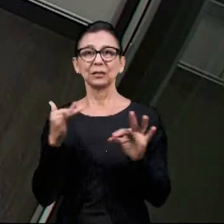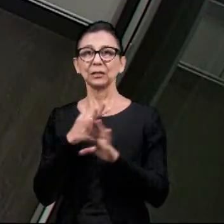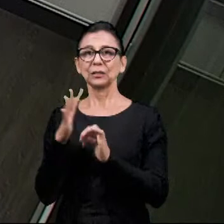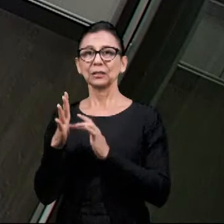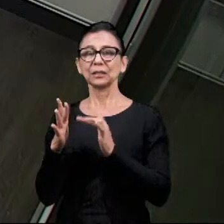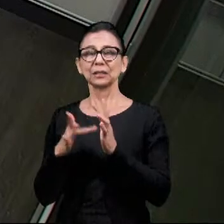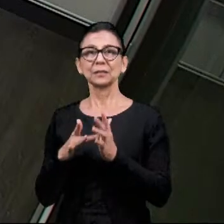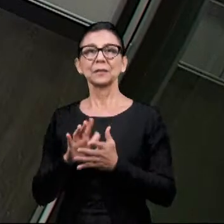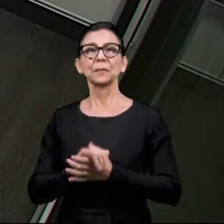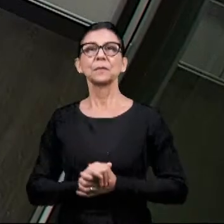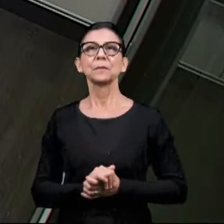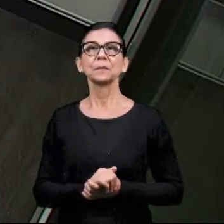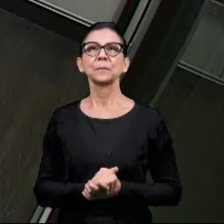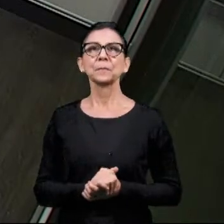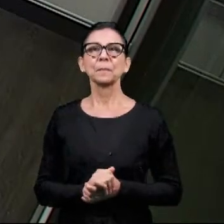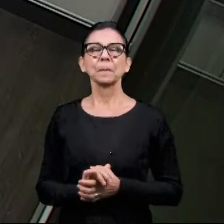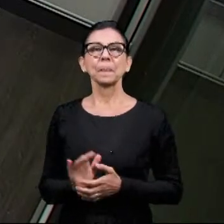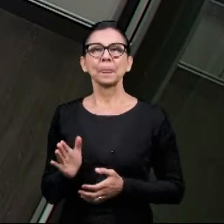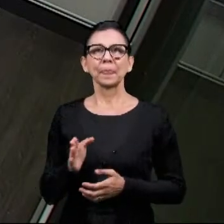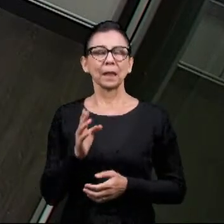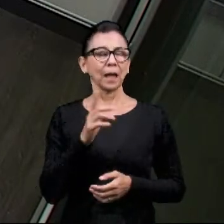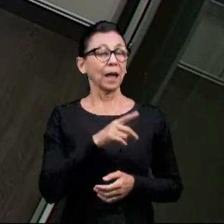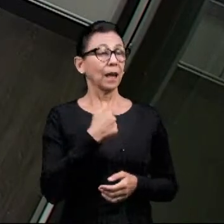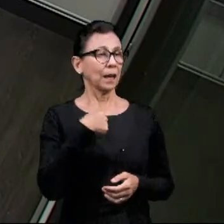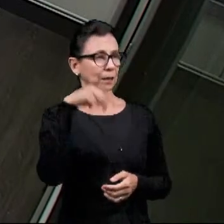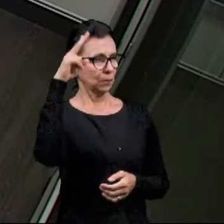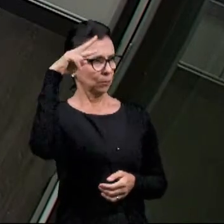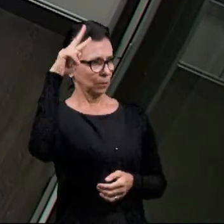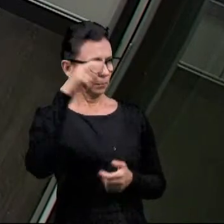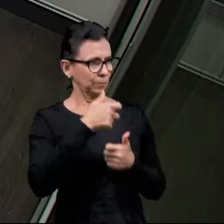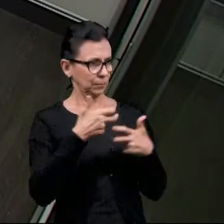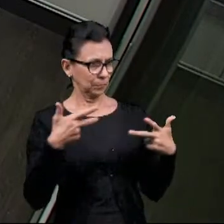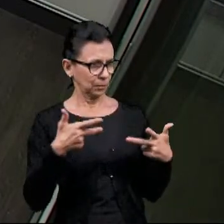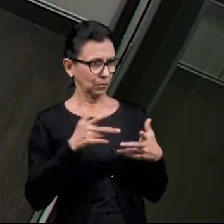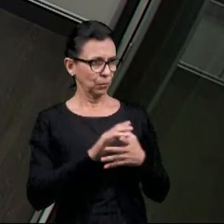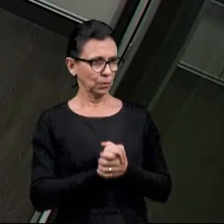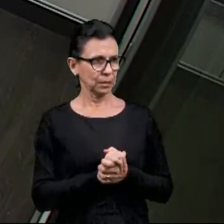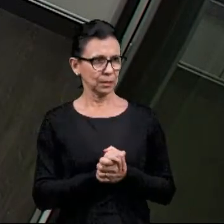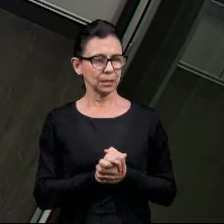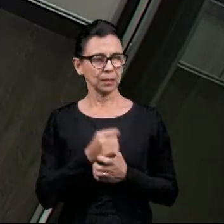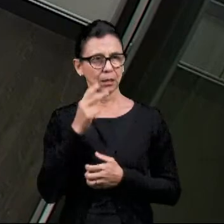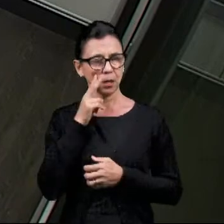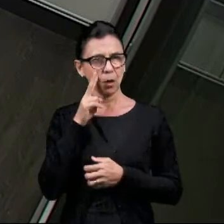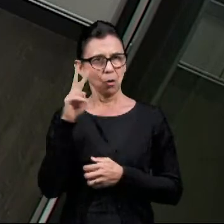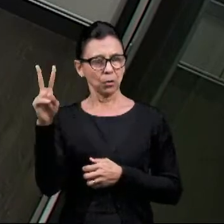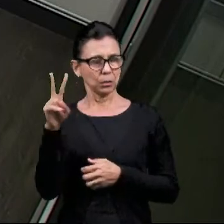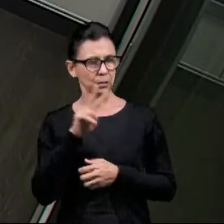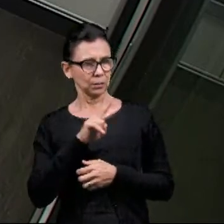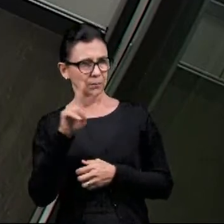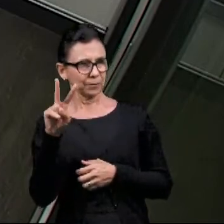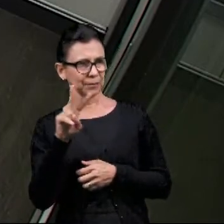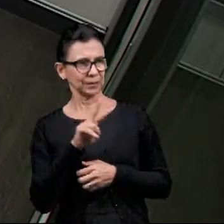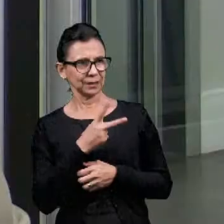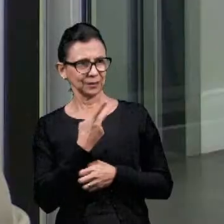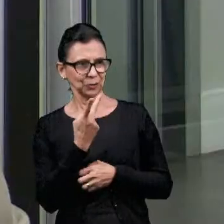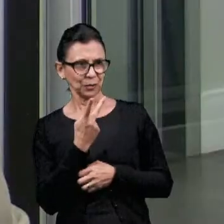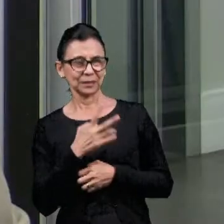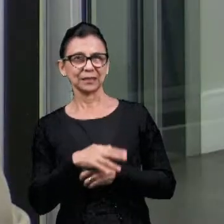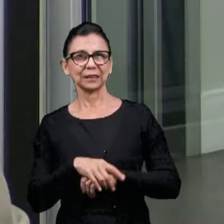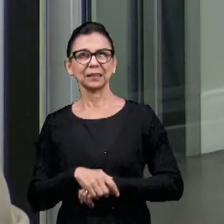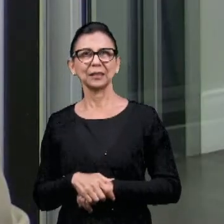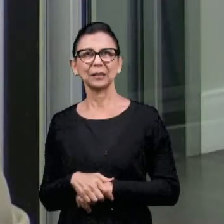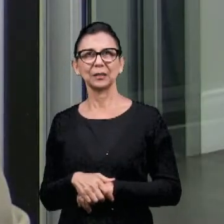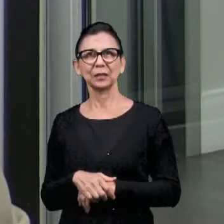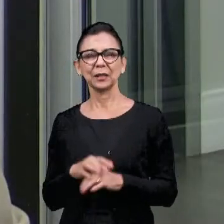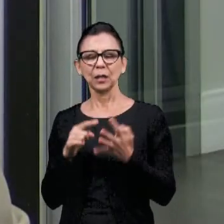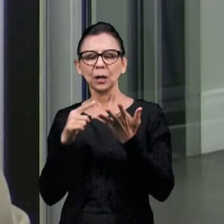19... Pode falar, pastor. Ô Jorge, não, é que eu estou lembrando de uma coisa aqui. Claro, fica à vontade. Olhando para vocês aqui, quantas vezes eu